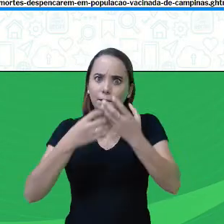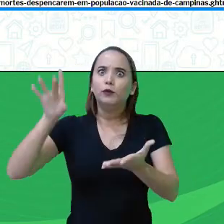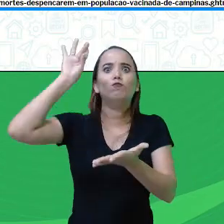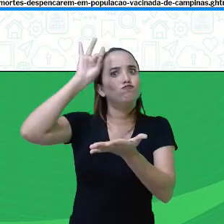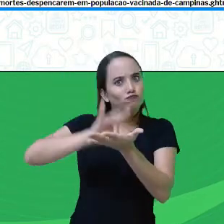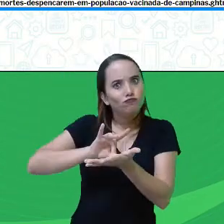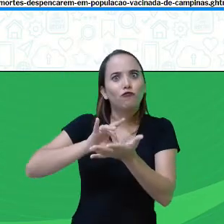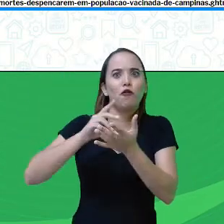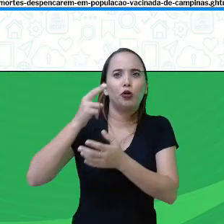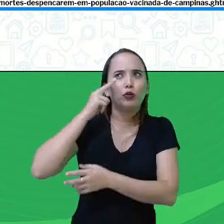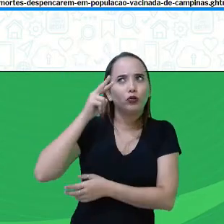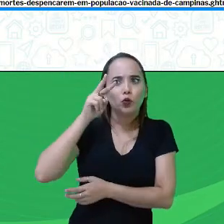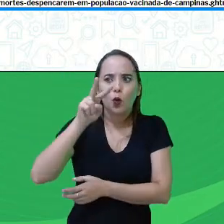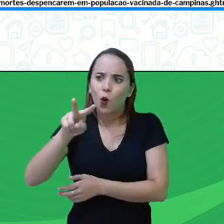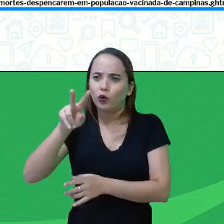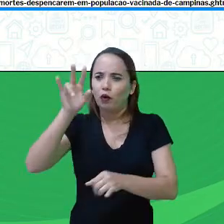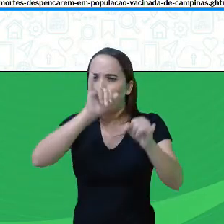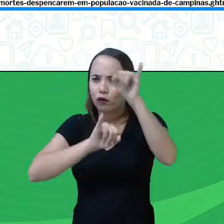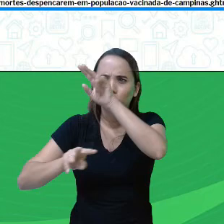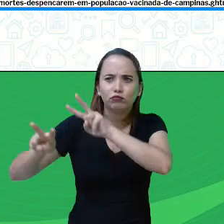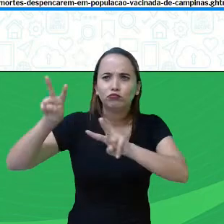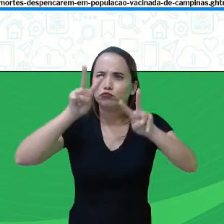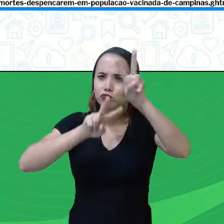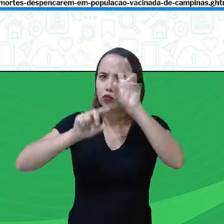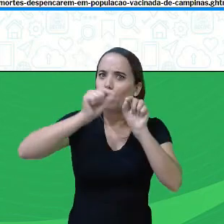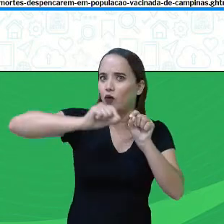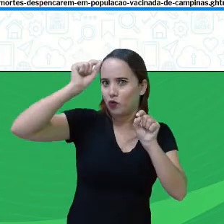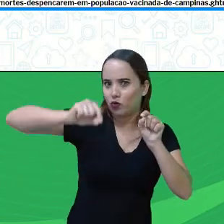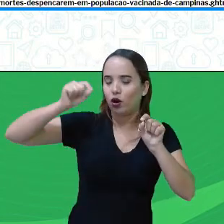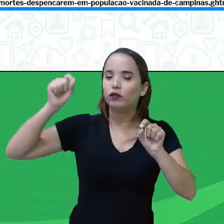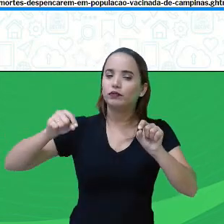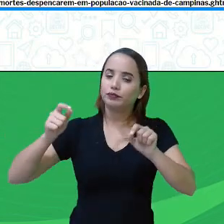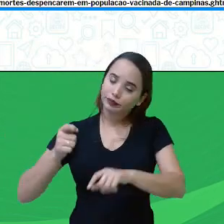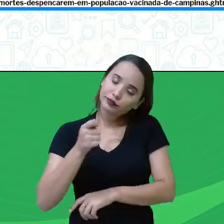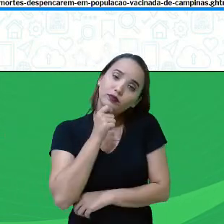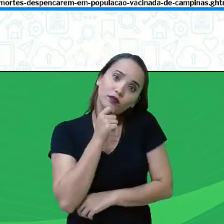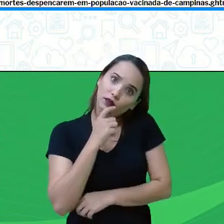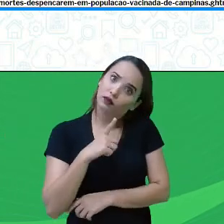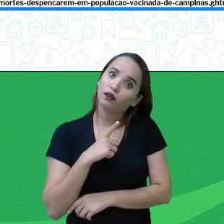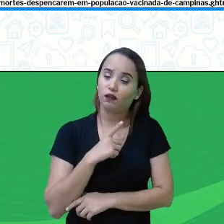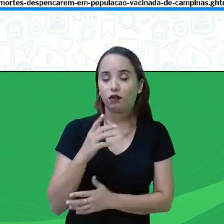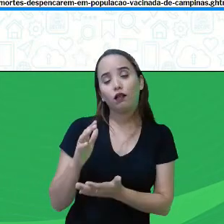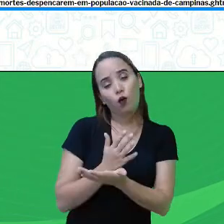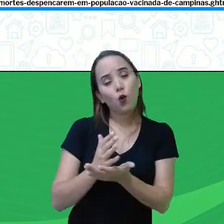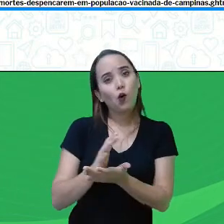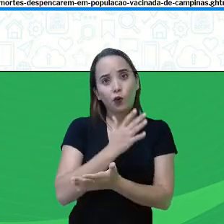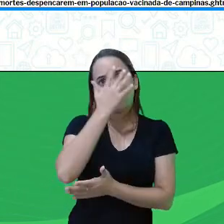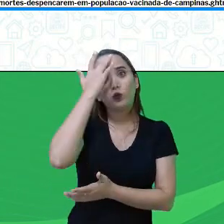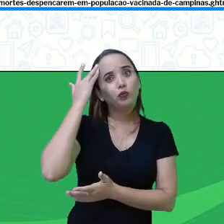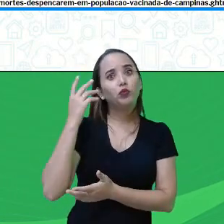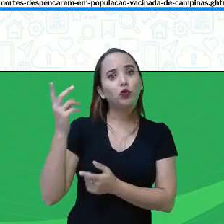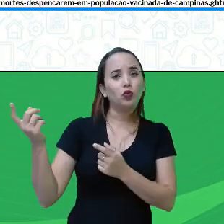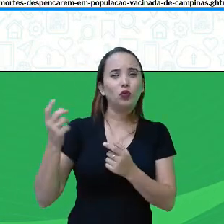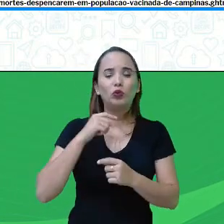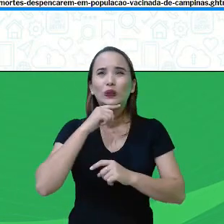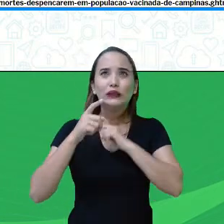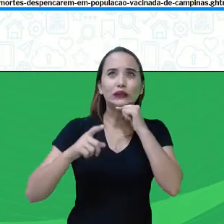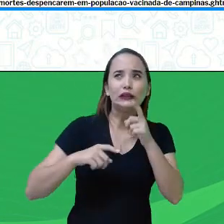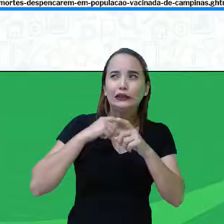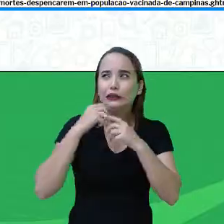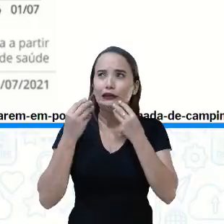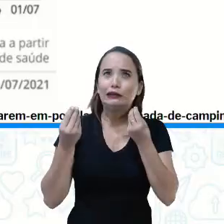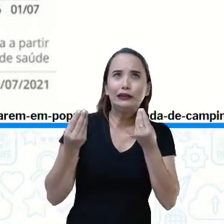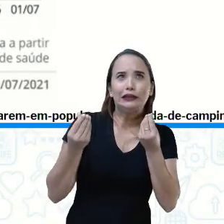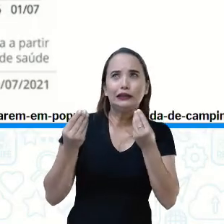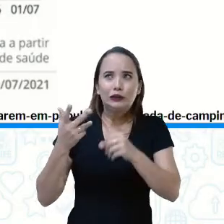Ainda encontramos, infelizmente, pessoas que têm dúvidas com relação à vacina, mas basta olhar os números. E aí os números não